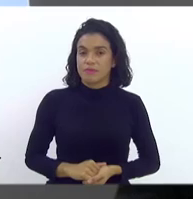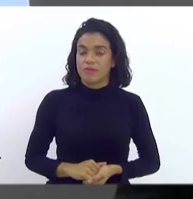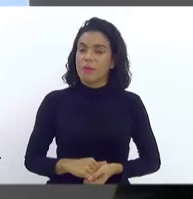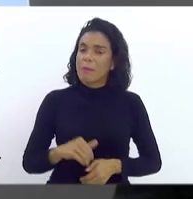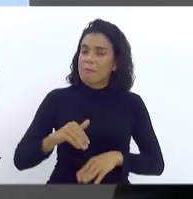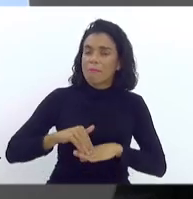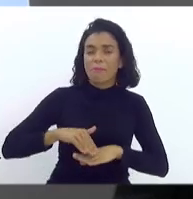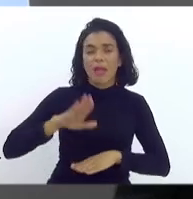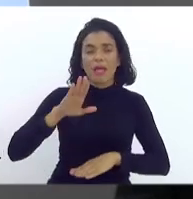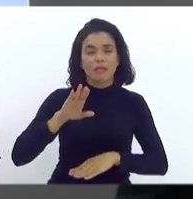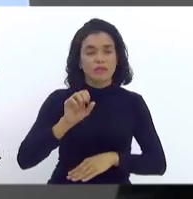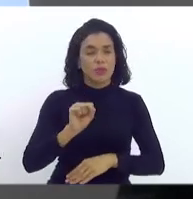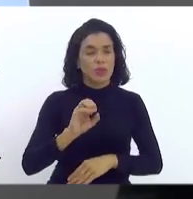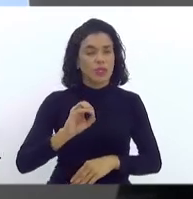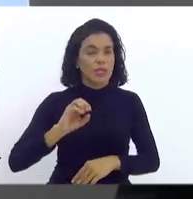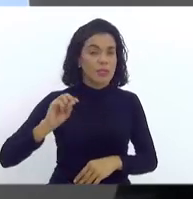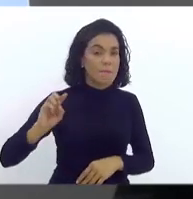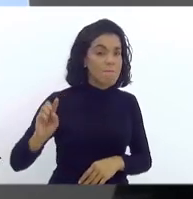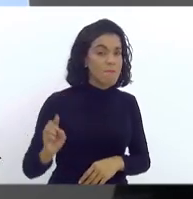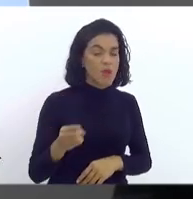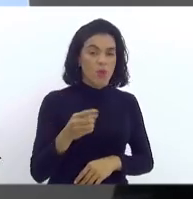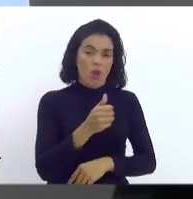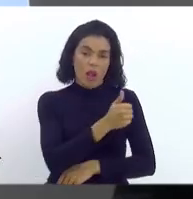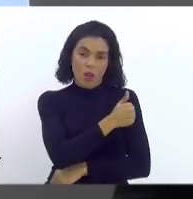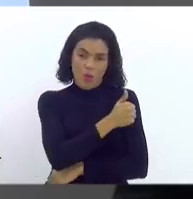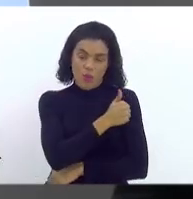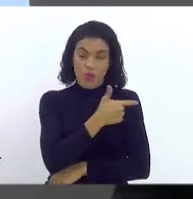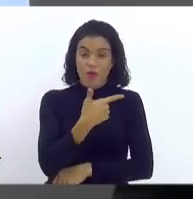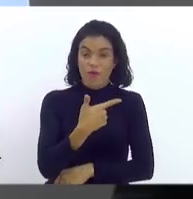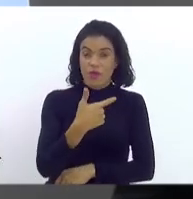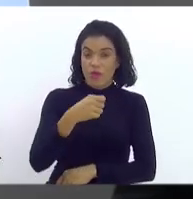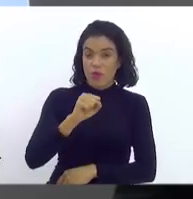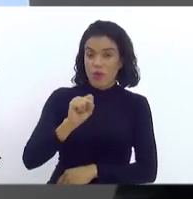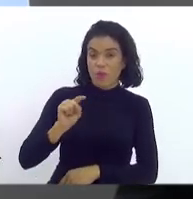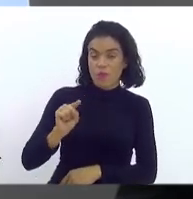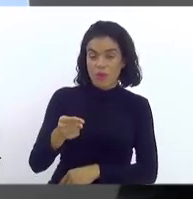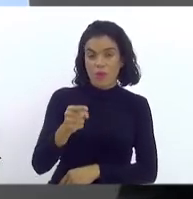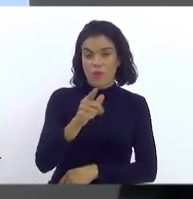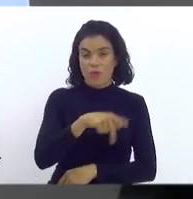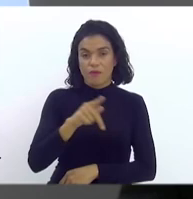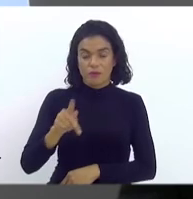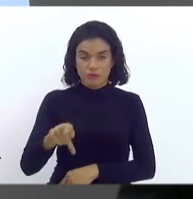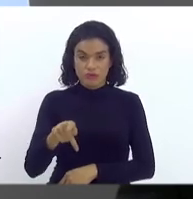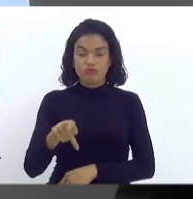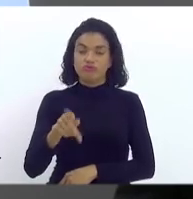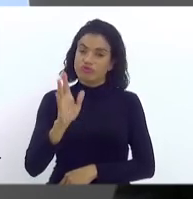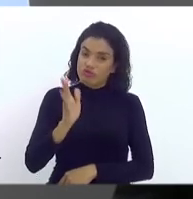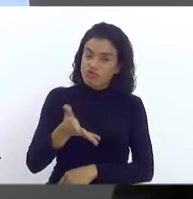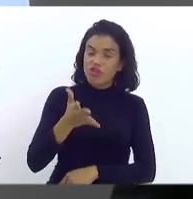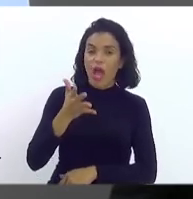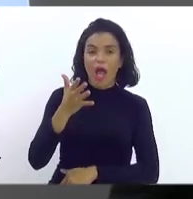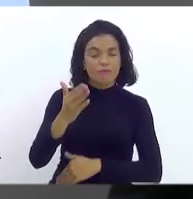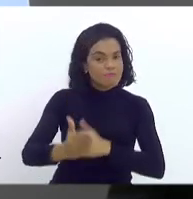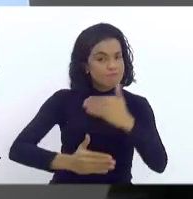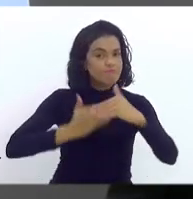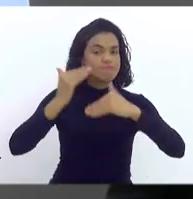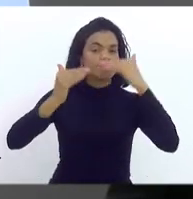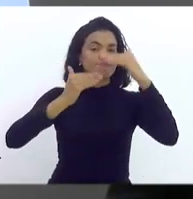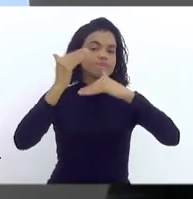São mais de 80 mil alunos e 28 mil educadores que foram pactados pelos projetos desenvolvidos